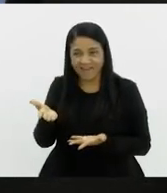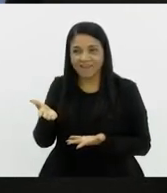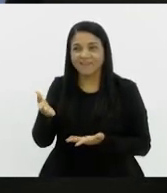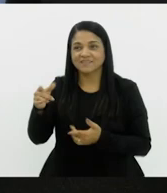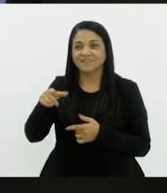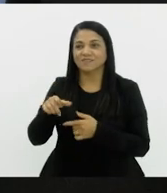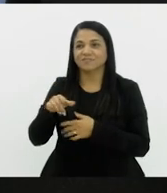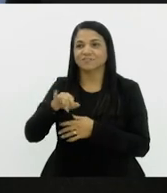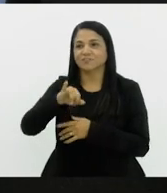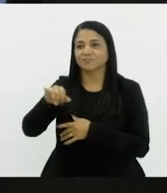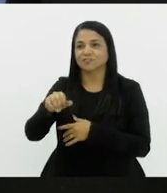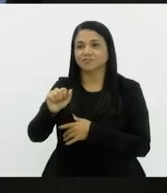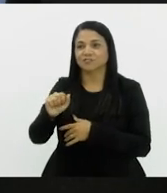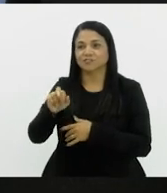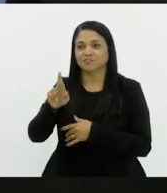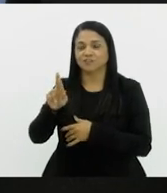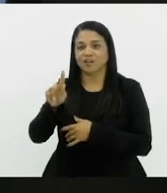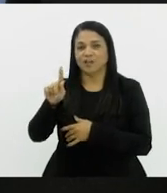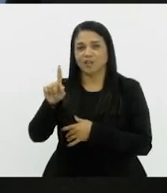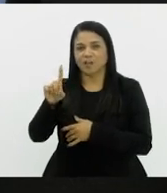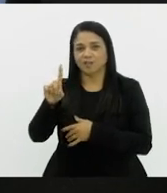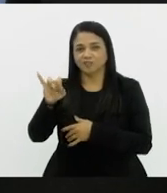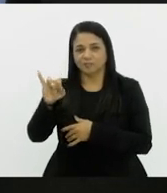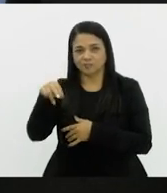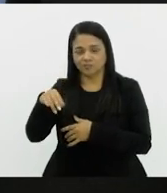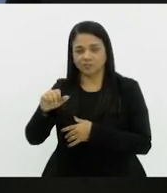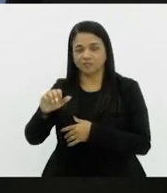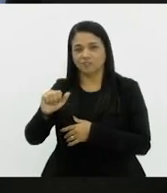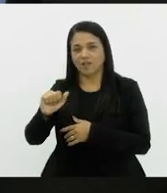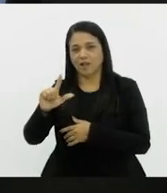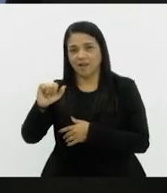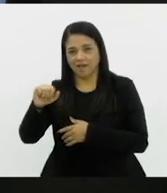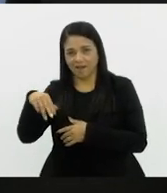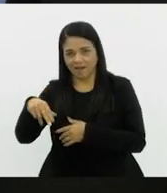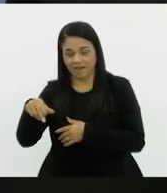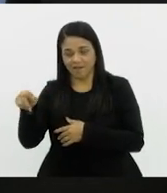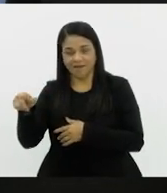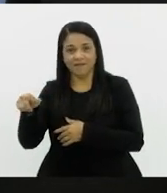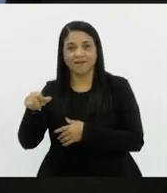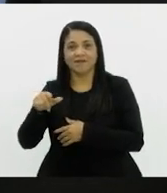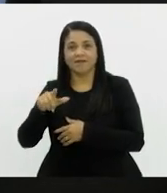falando, inclusive, ali, ó, indo para a direção de. Da Lagoa, ali já dá para ver que já está indo para